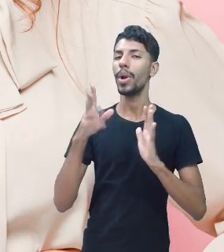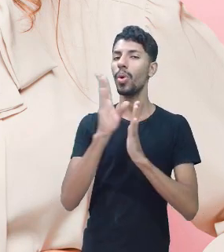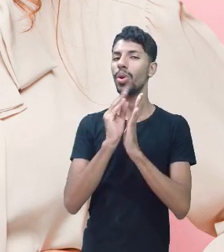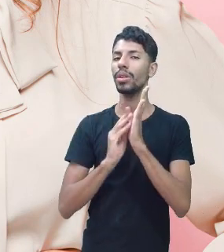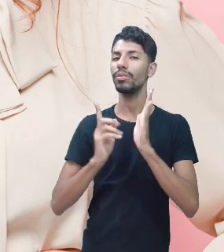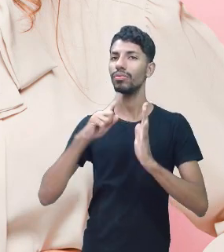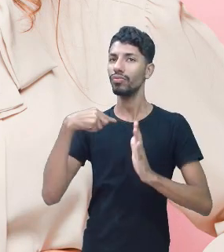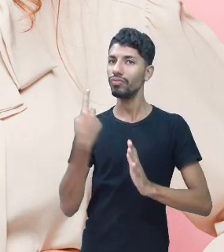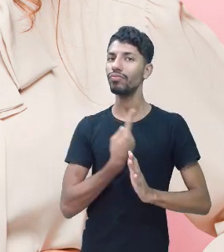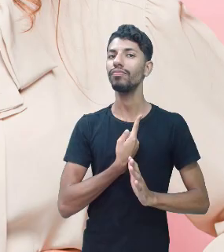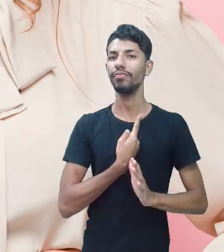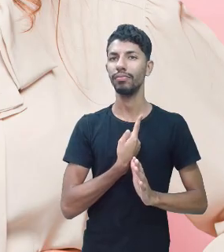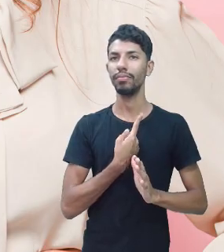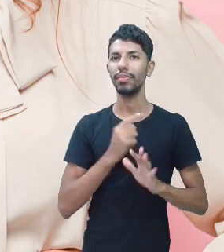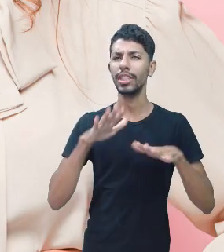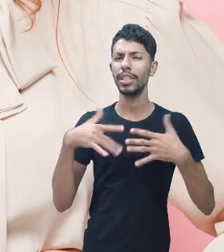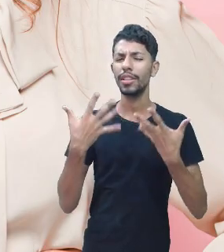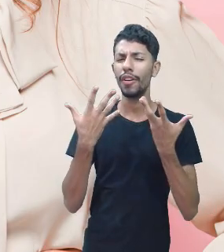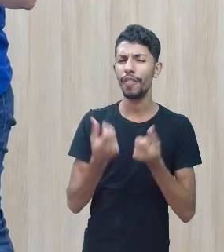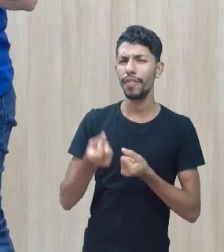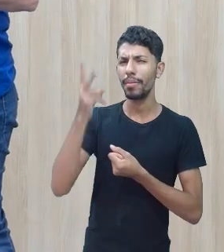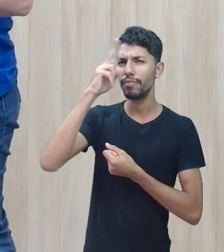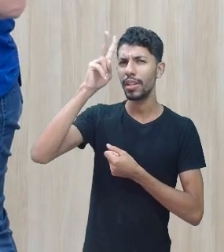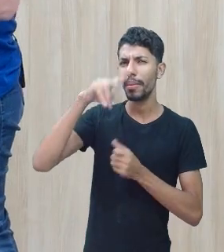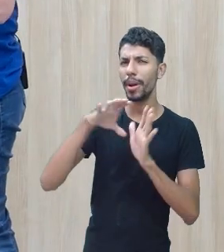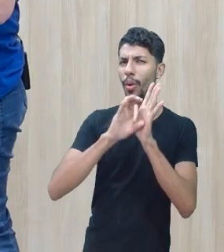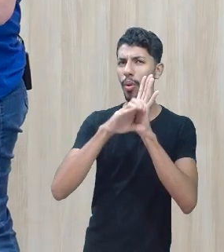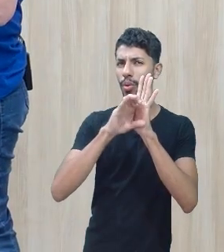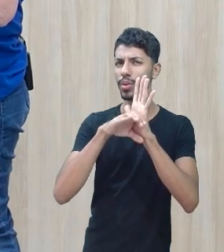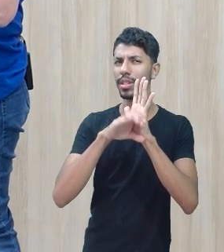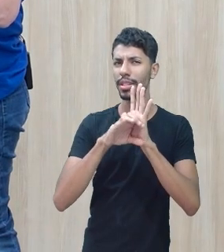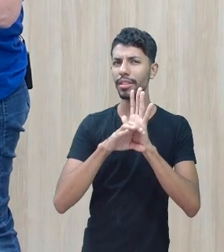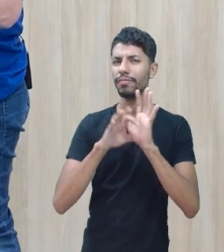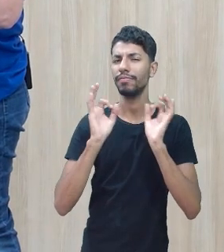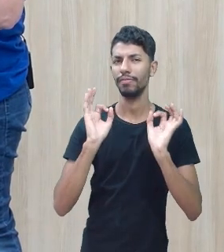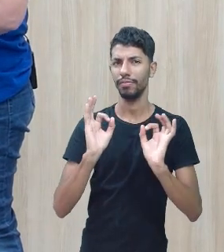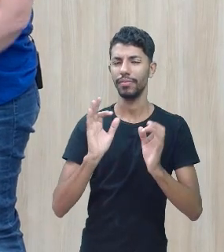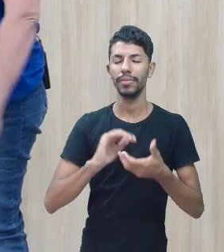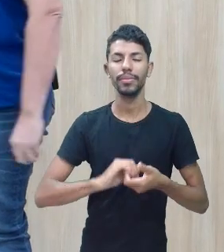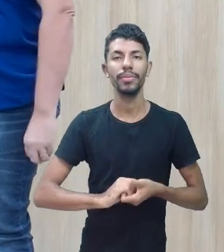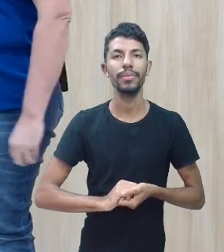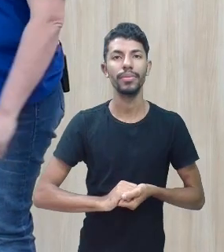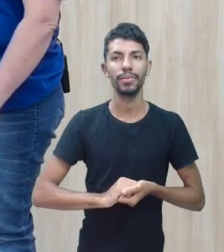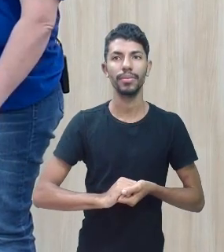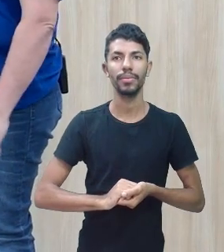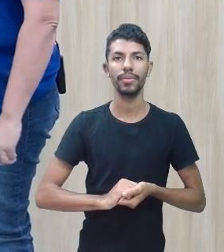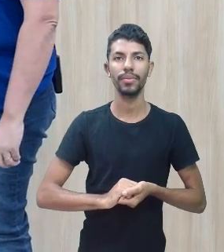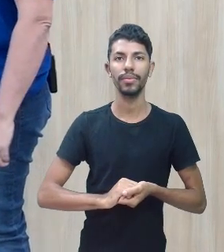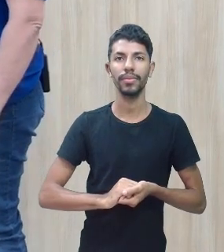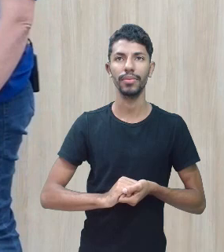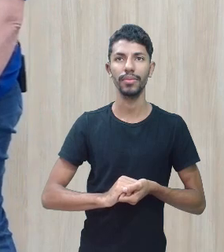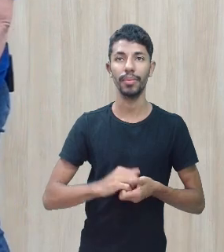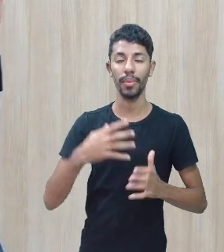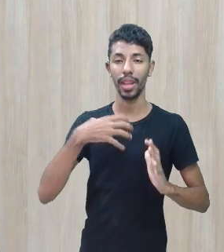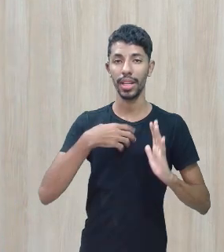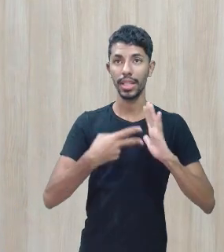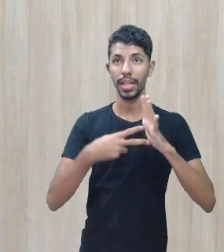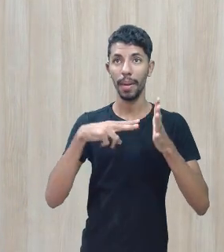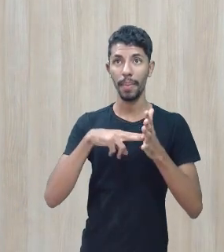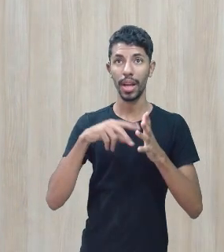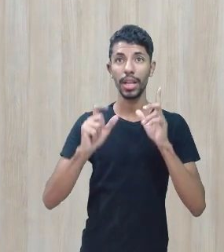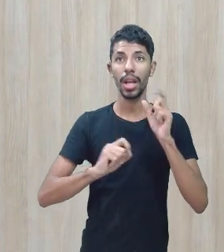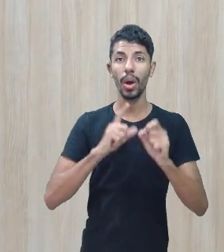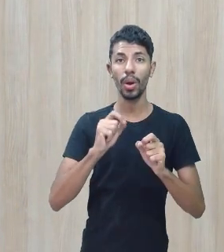Então, vamos relembrar esse conceito do nosso conteúdo. Semântica é a parte